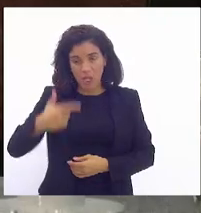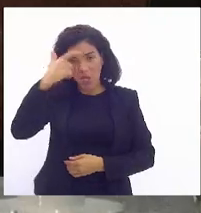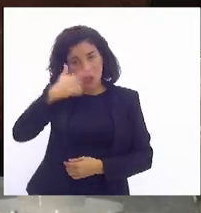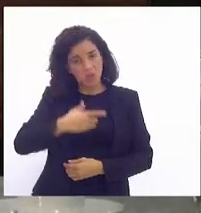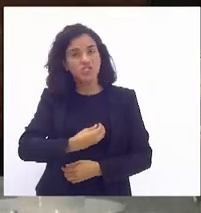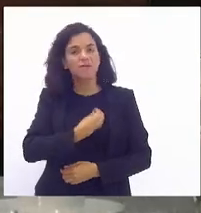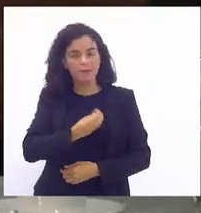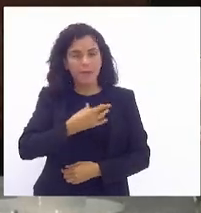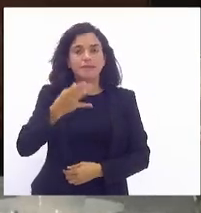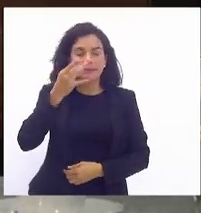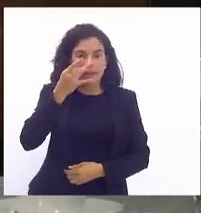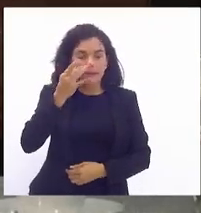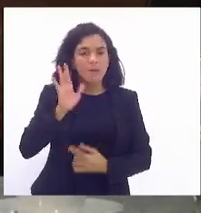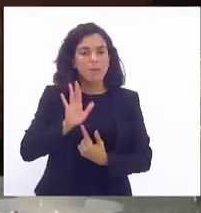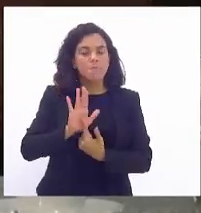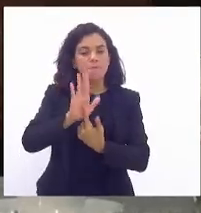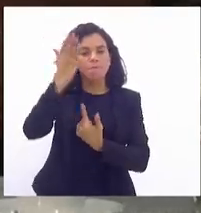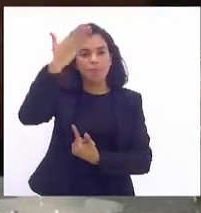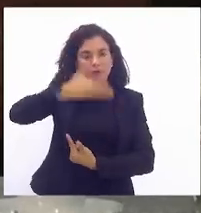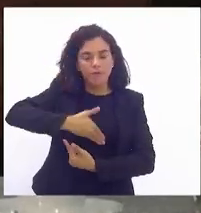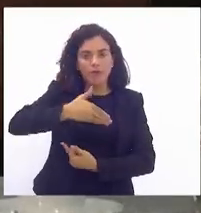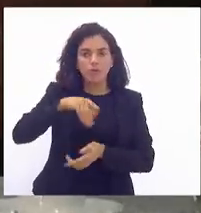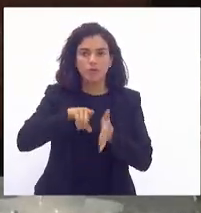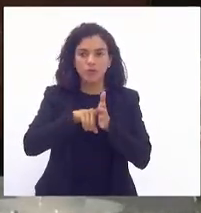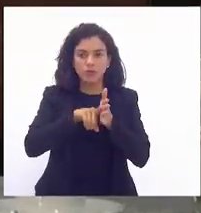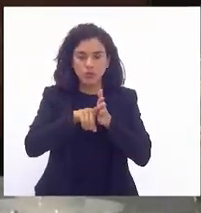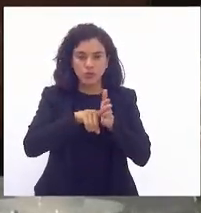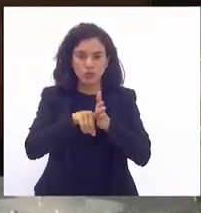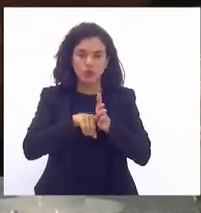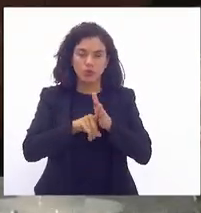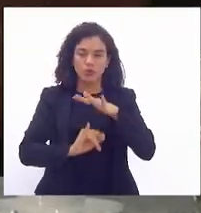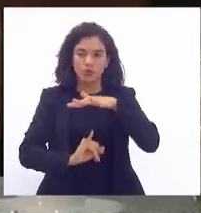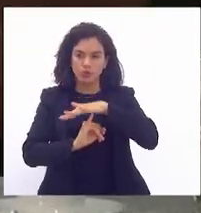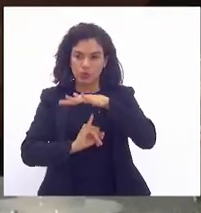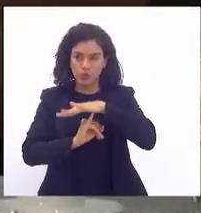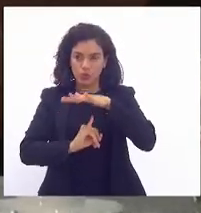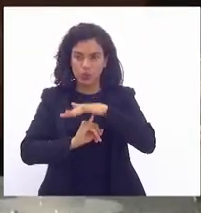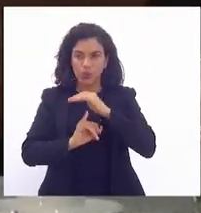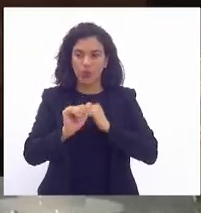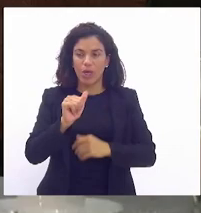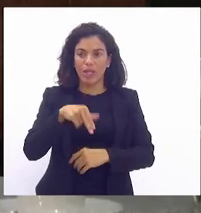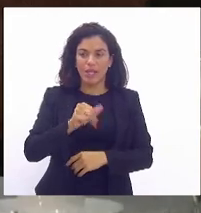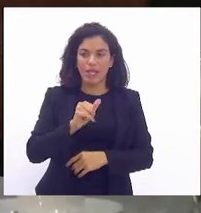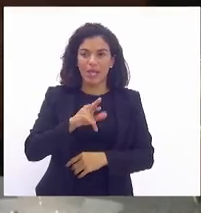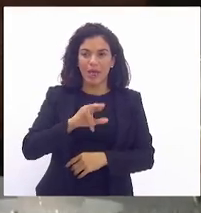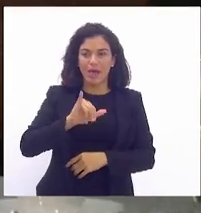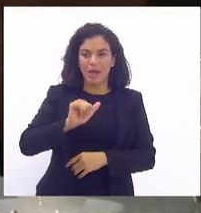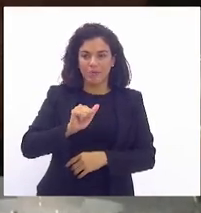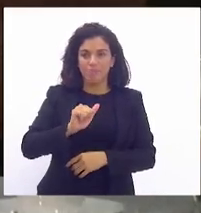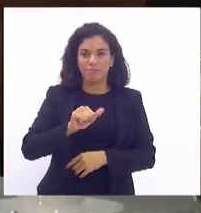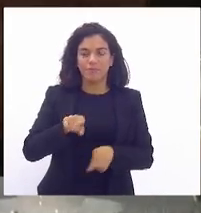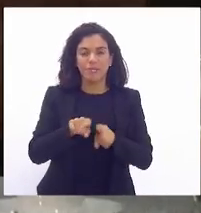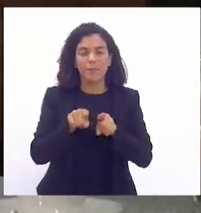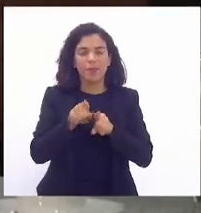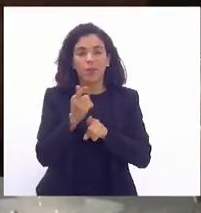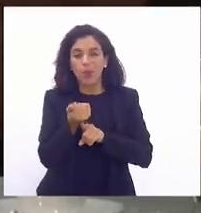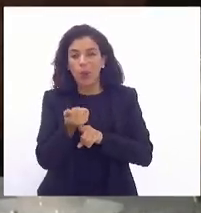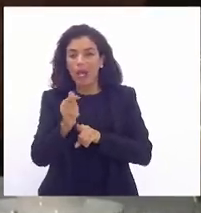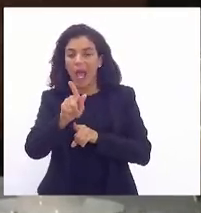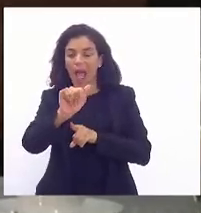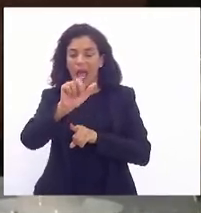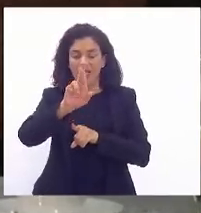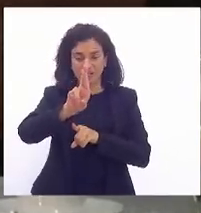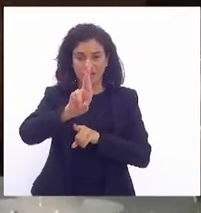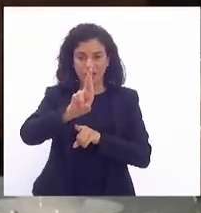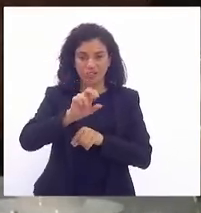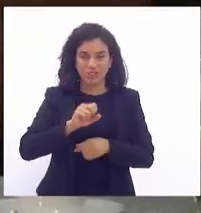e apresentei um estudo do Instituto Arayara sobre a poluição atmosférica e os gases que escapam dos processos da